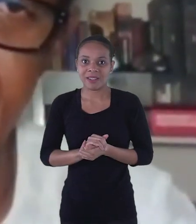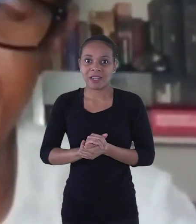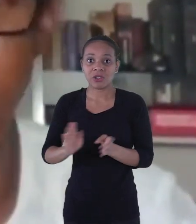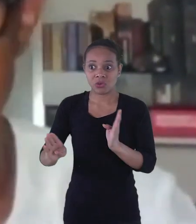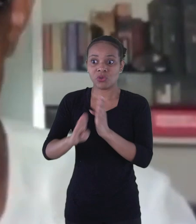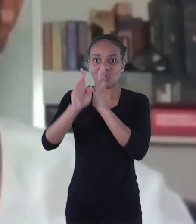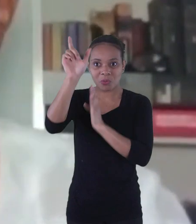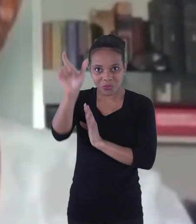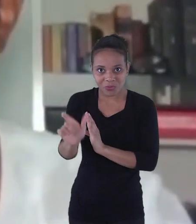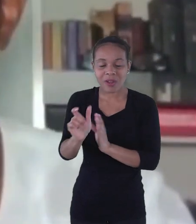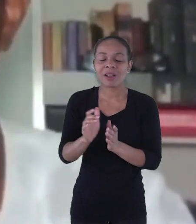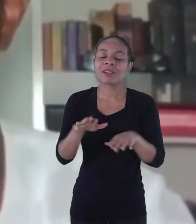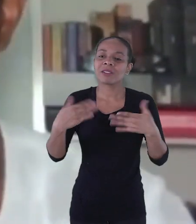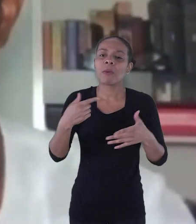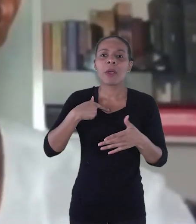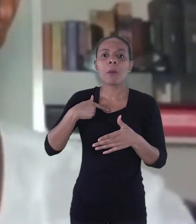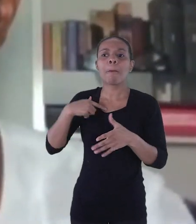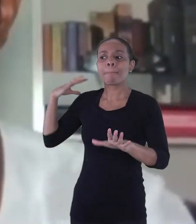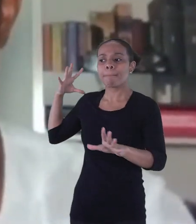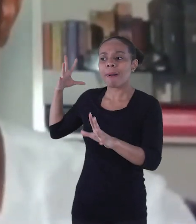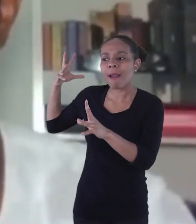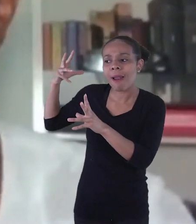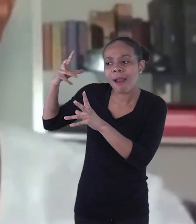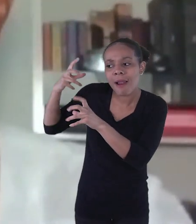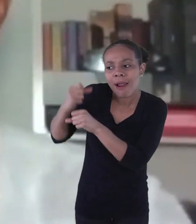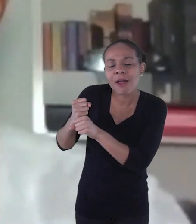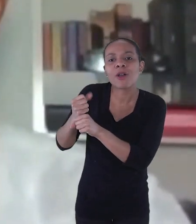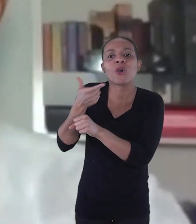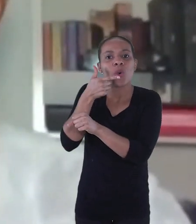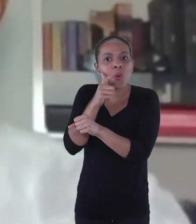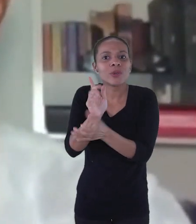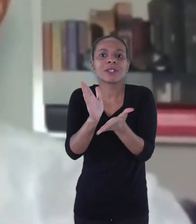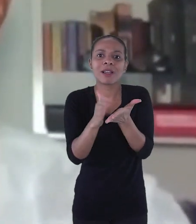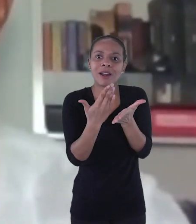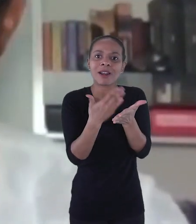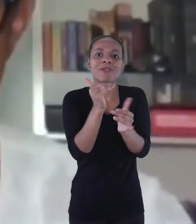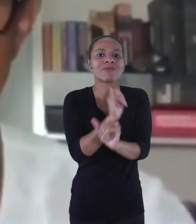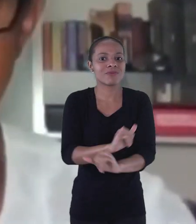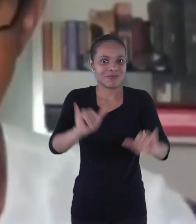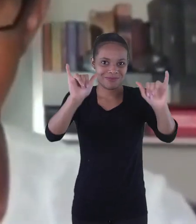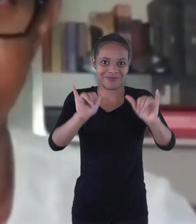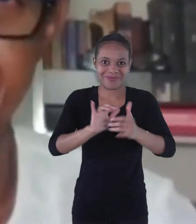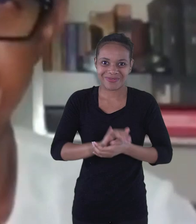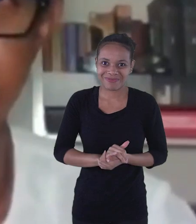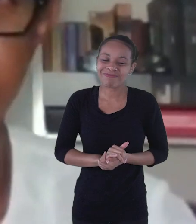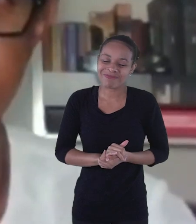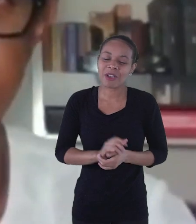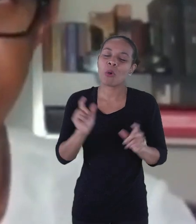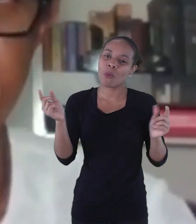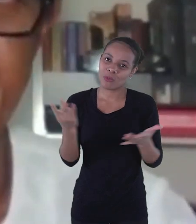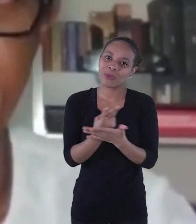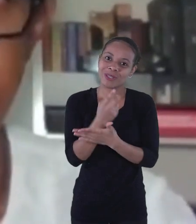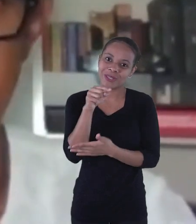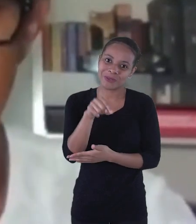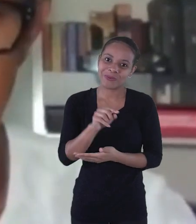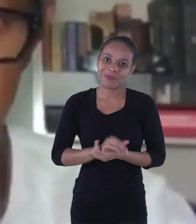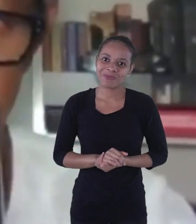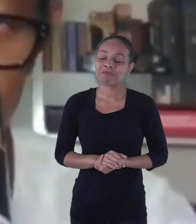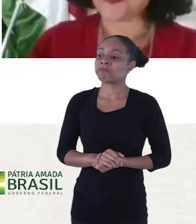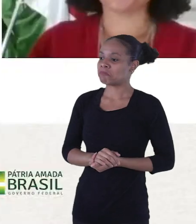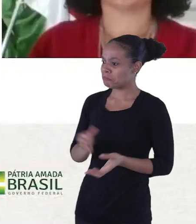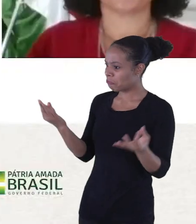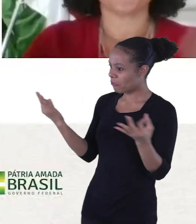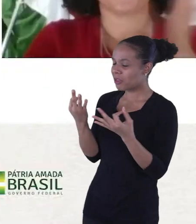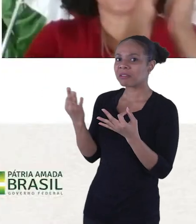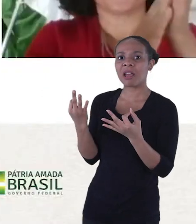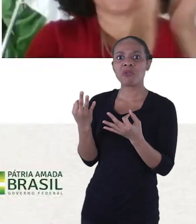completo em 2 anos e consegui produzir essa obra. Então, foi um pouco assim. É fantástico. Trabalho maravilhoso. 2